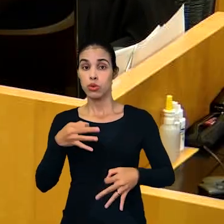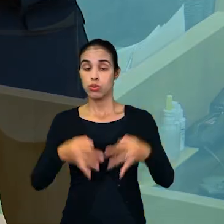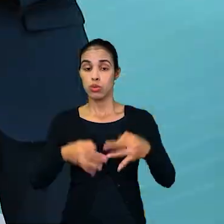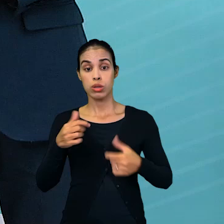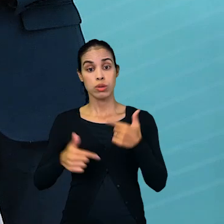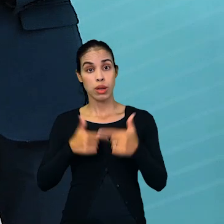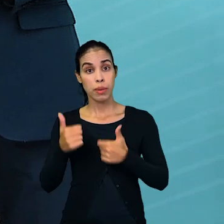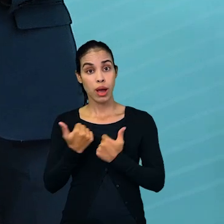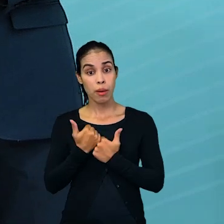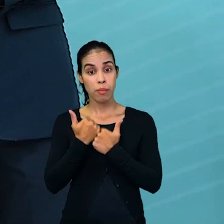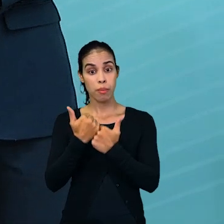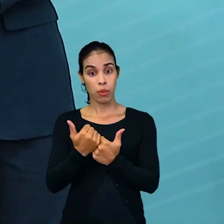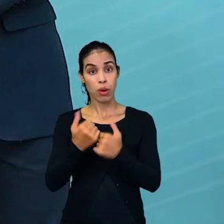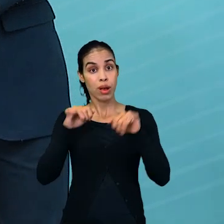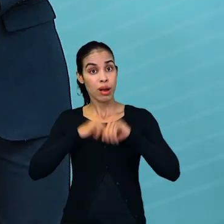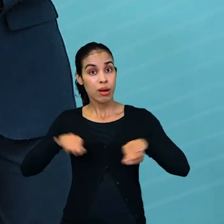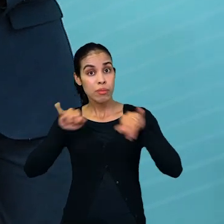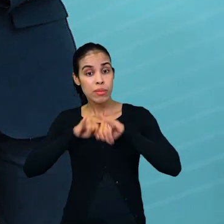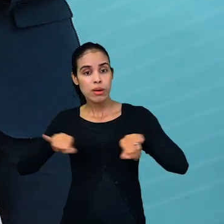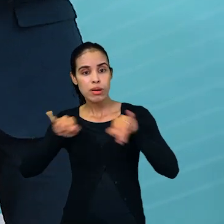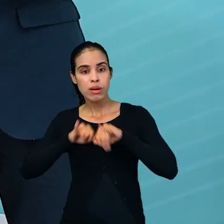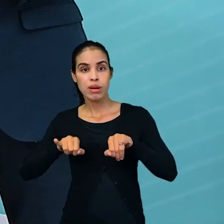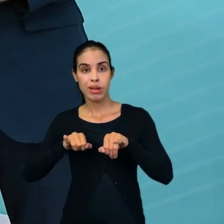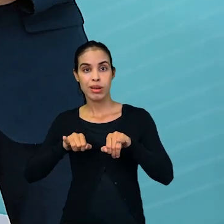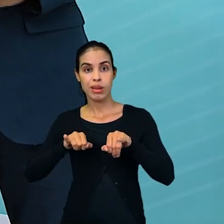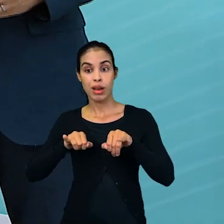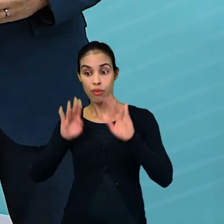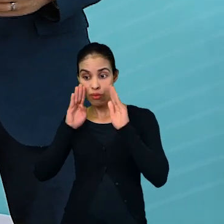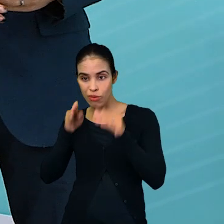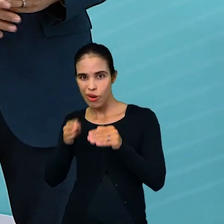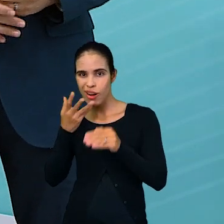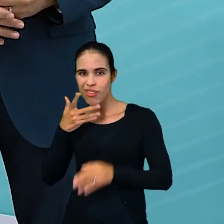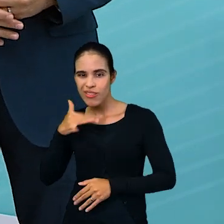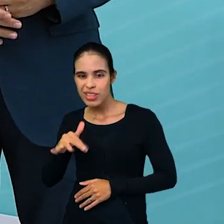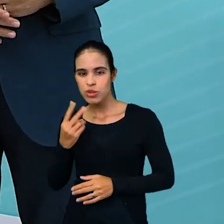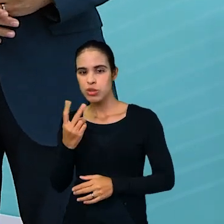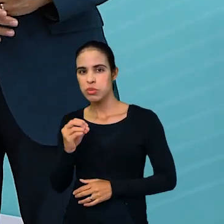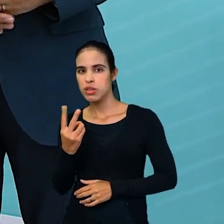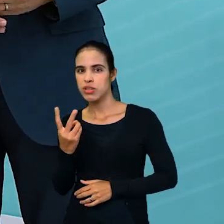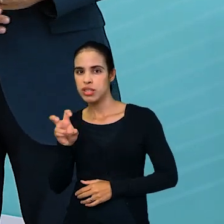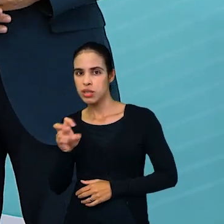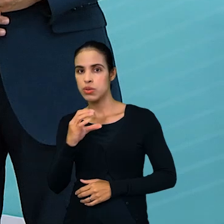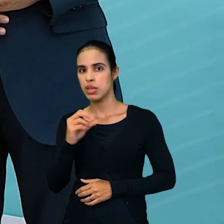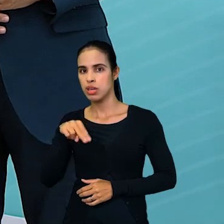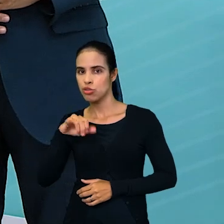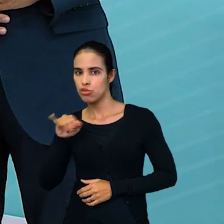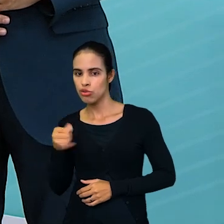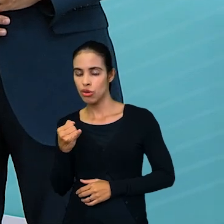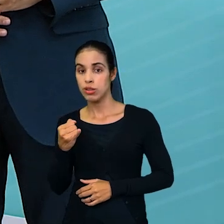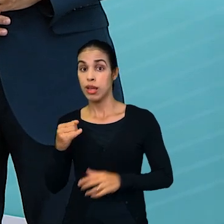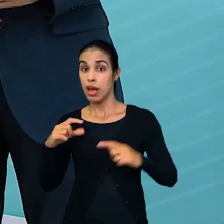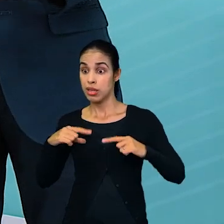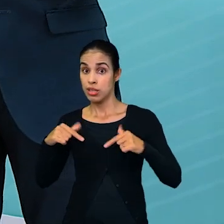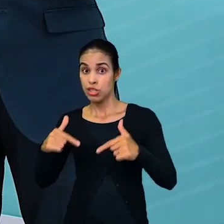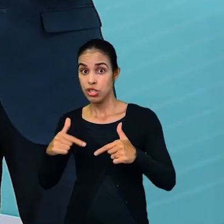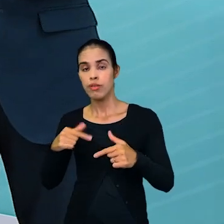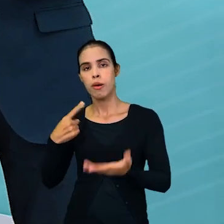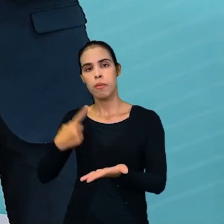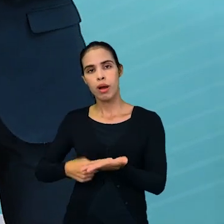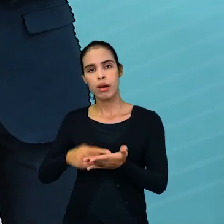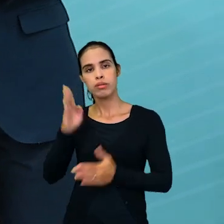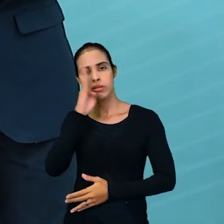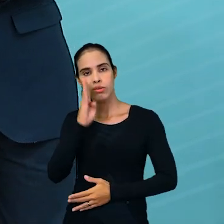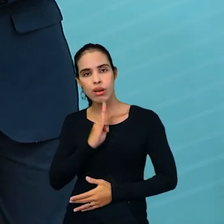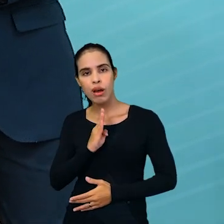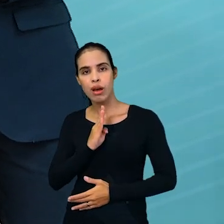recurso. A Justiça do Trabalho apoia a campanha Se Renda à Infância 2025, do Conselho Nacional de Justiça. A iniciativa é